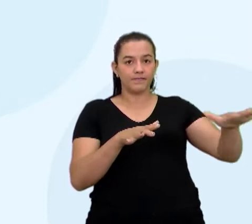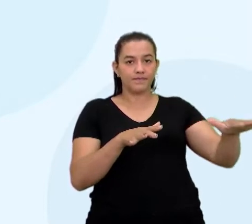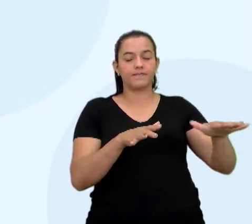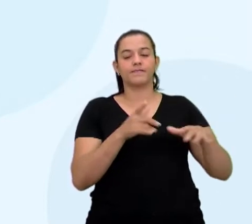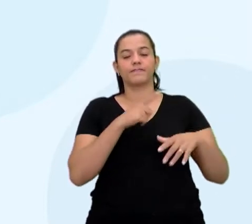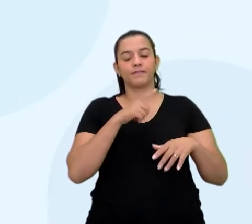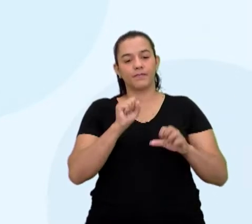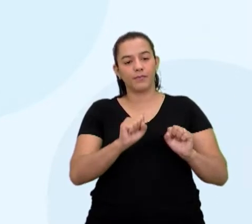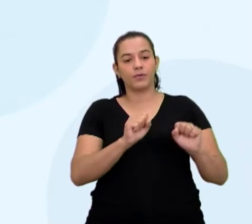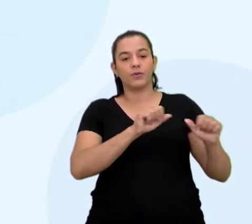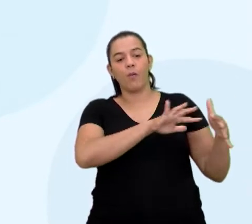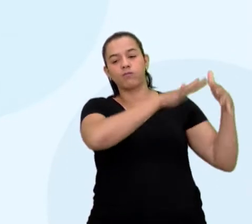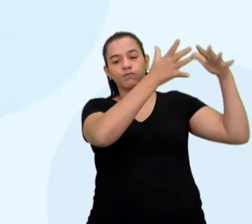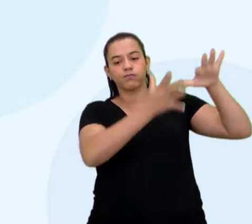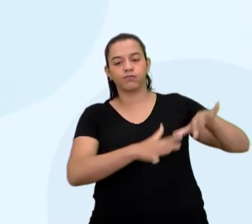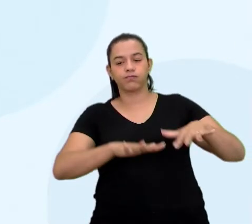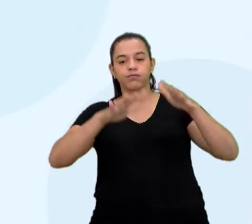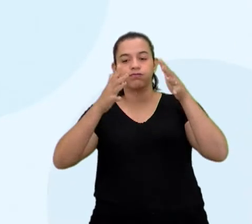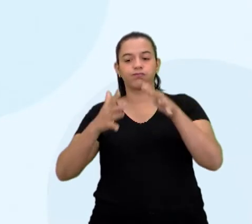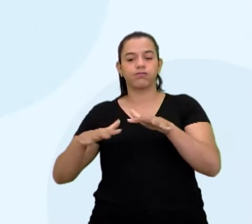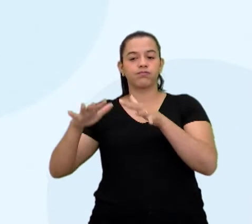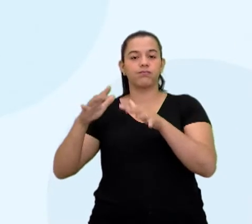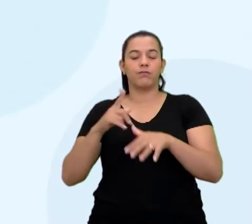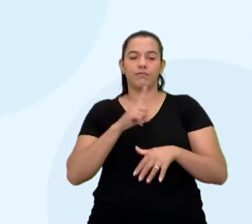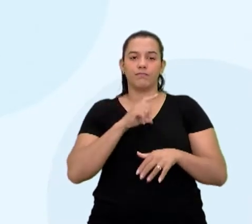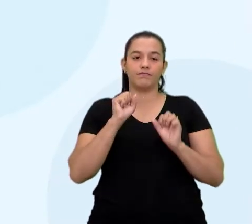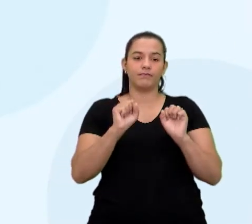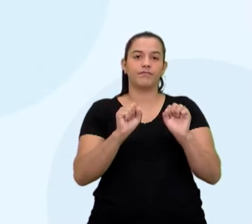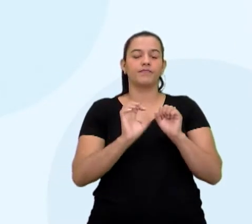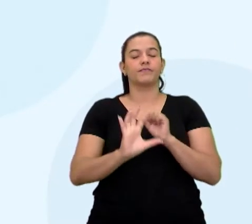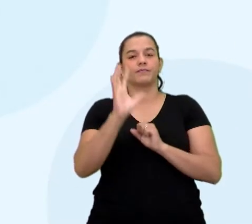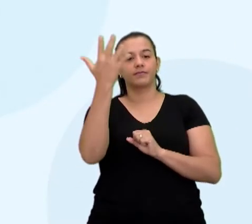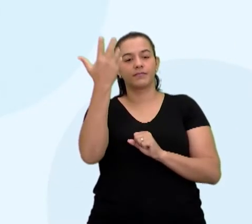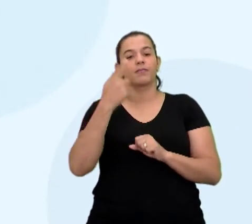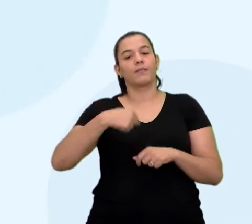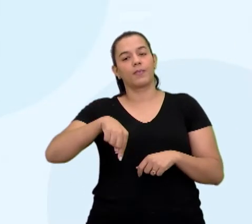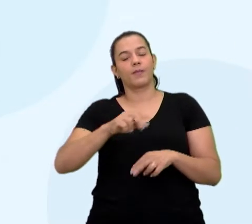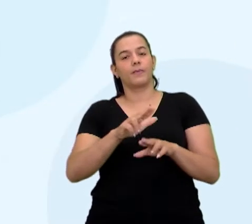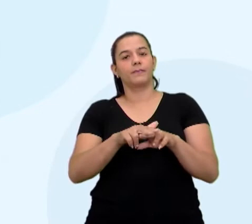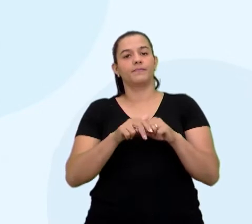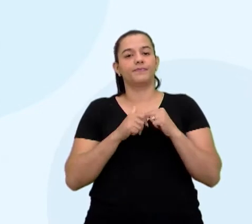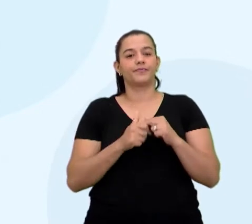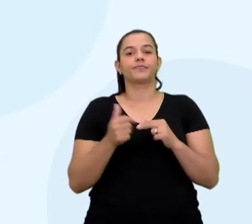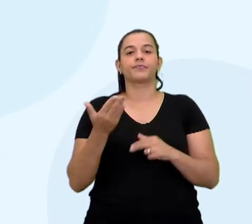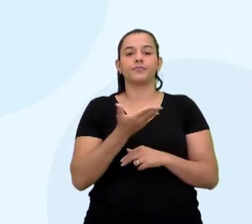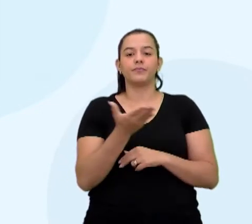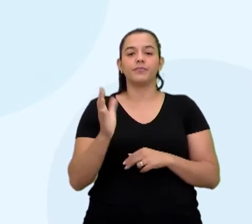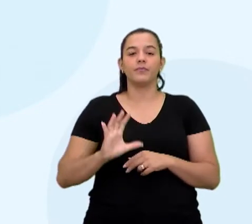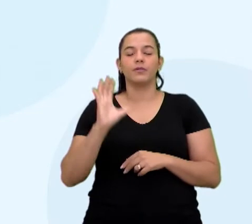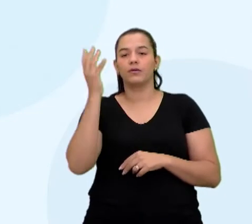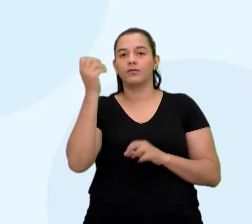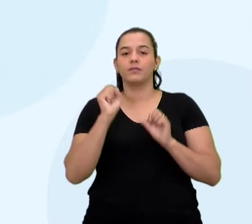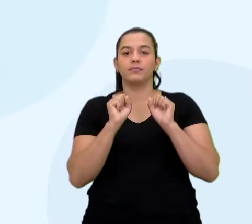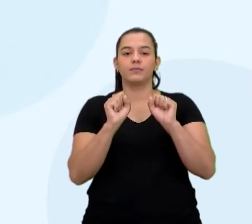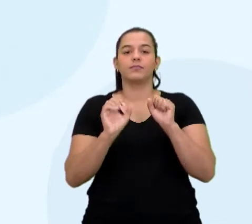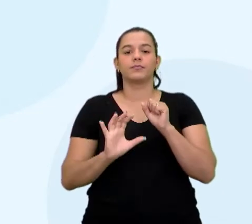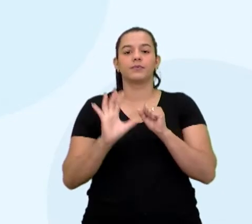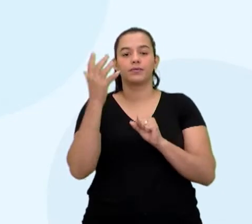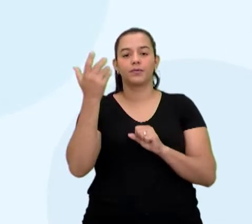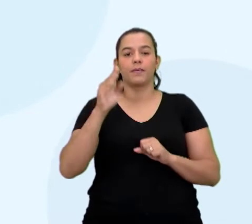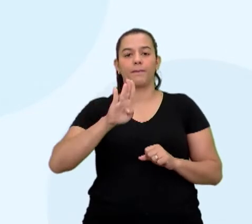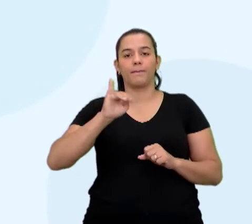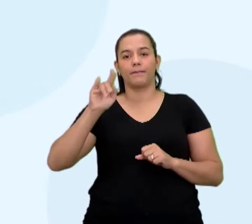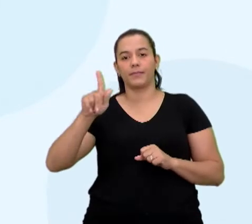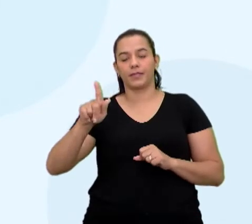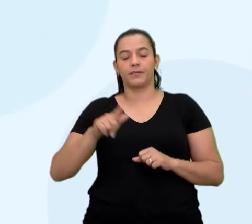aí tsunamis aí de projeções. Por isso que eles chamam aí desse fato aí que pode ocorrer do Big One,